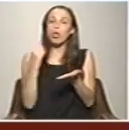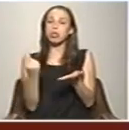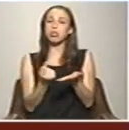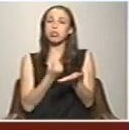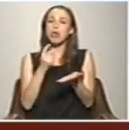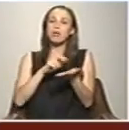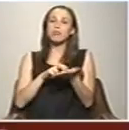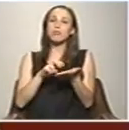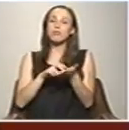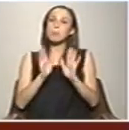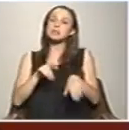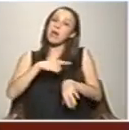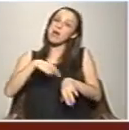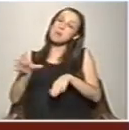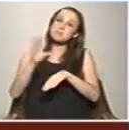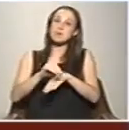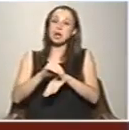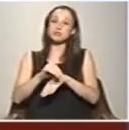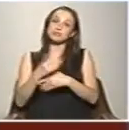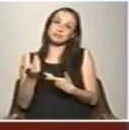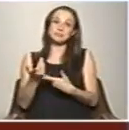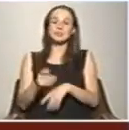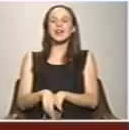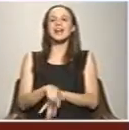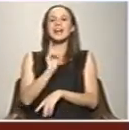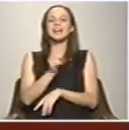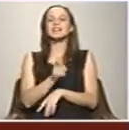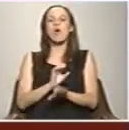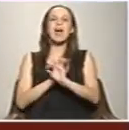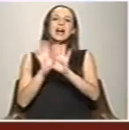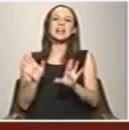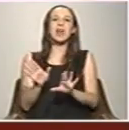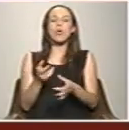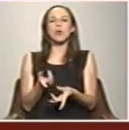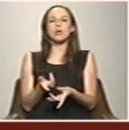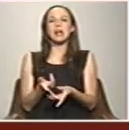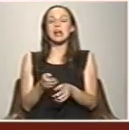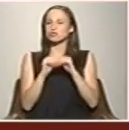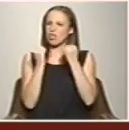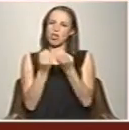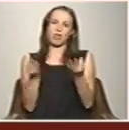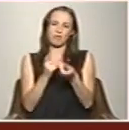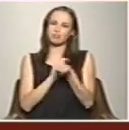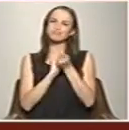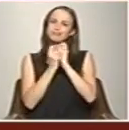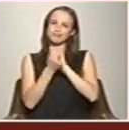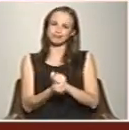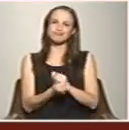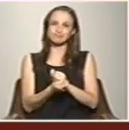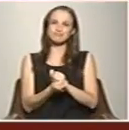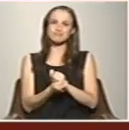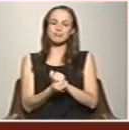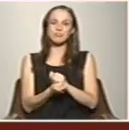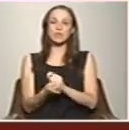conseguem chegar ao outro lado. Isso é um sintoma evidente de como a nossa sociedade está a mudar. Eu gostava de